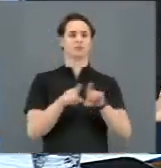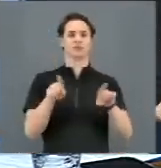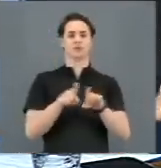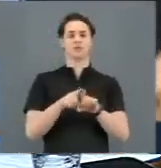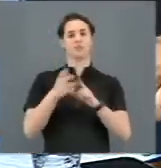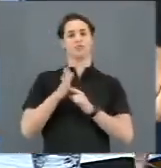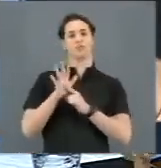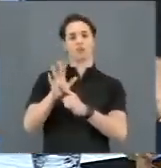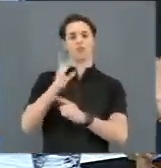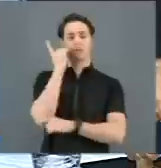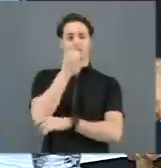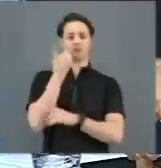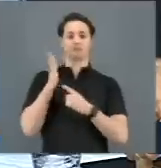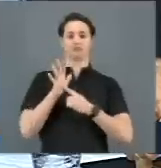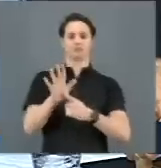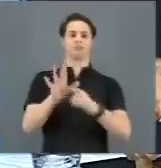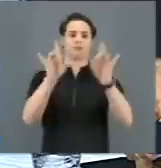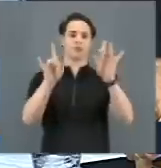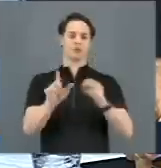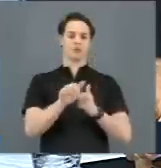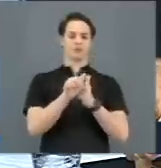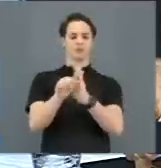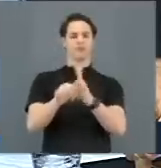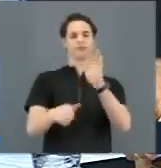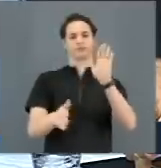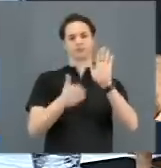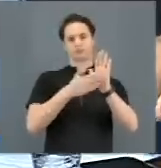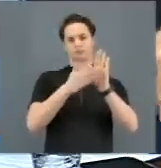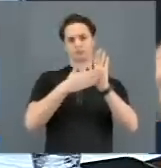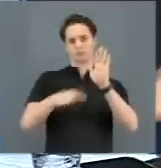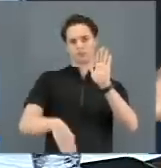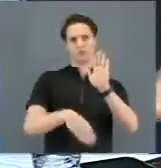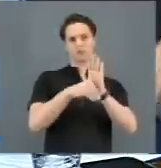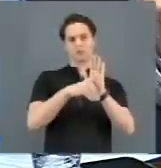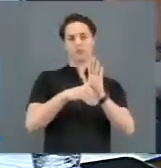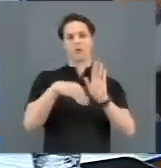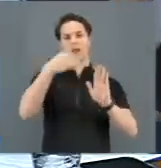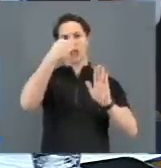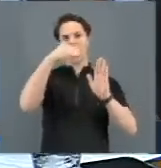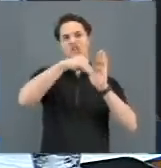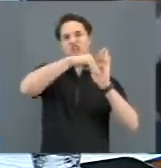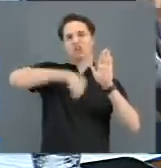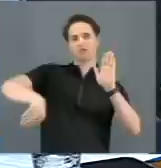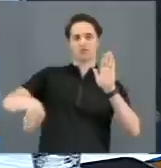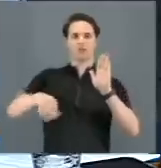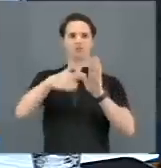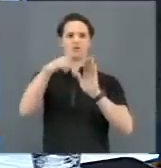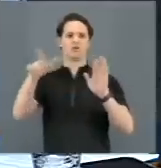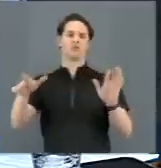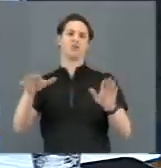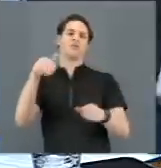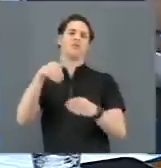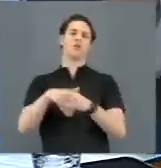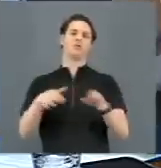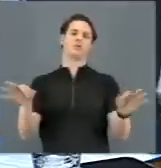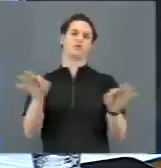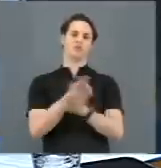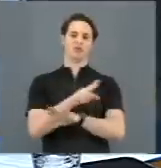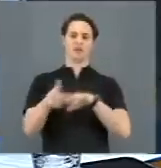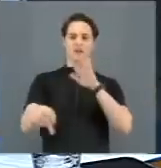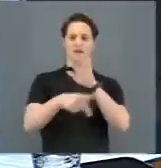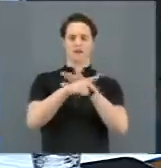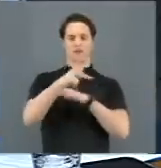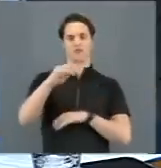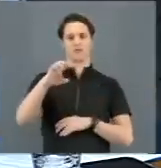para a comissão especial que acompanhava essa PEC para rejeitá-la, e não houve voto suficiente para a PEC. E, na